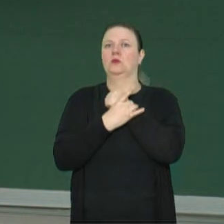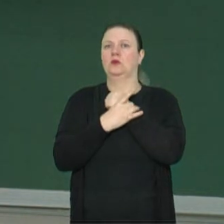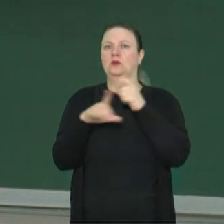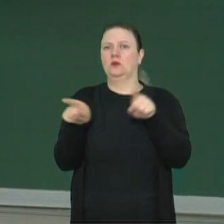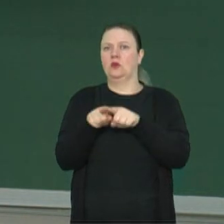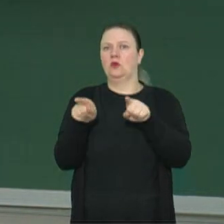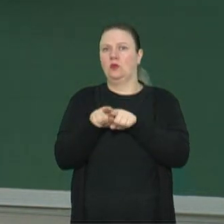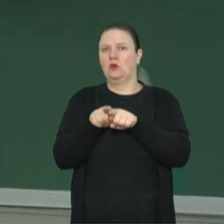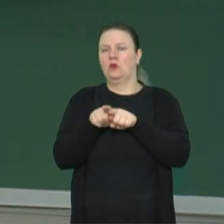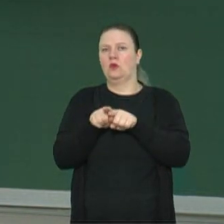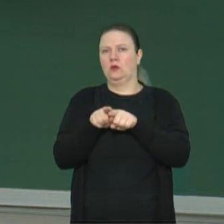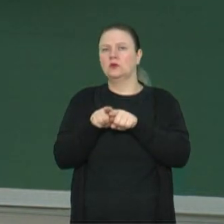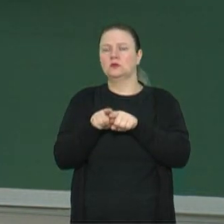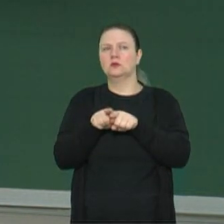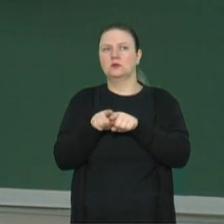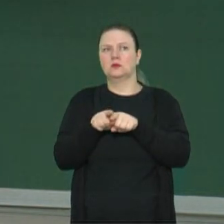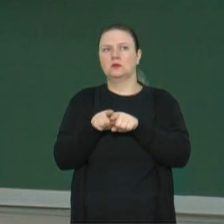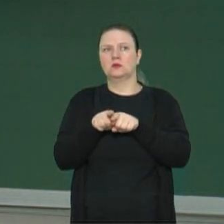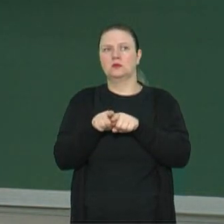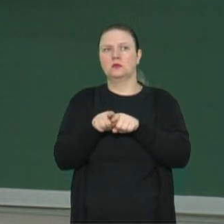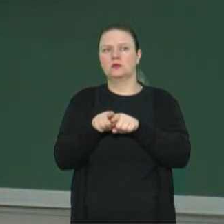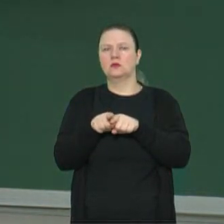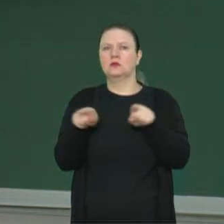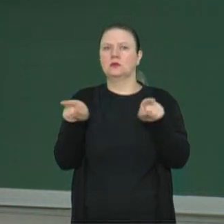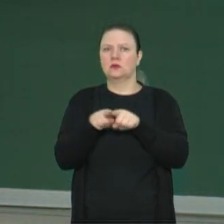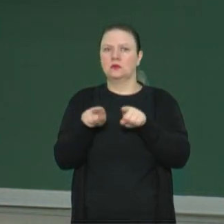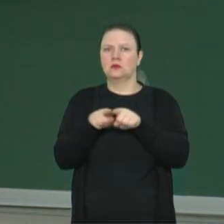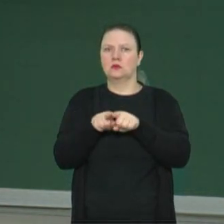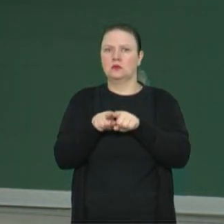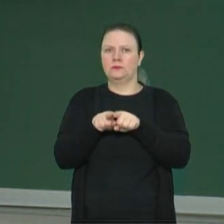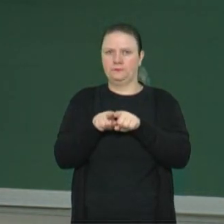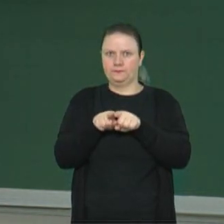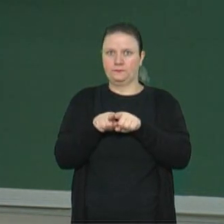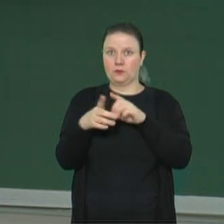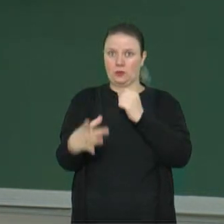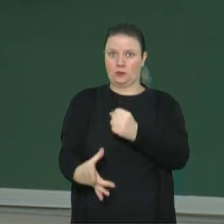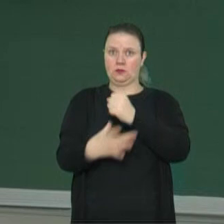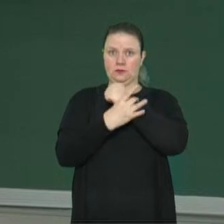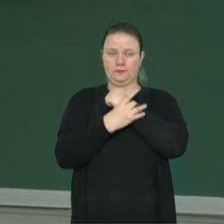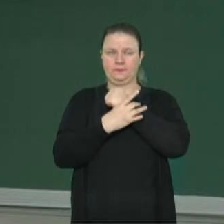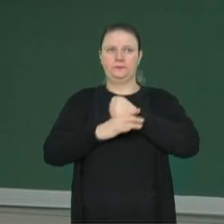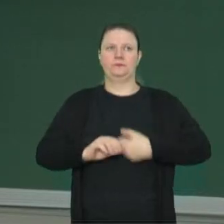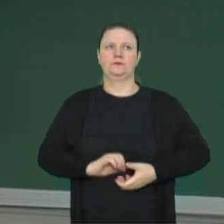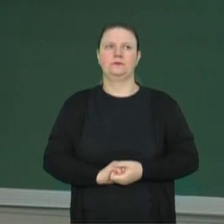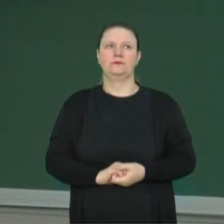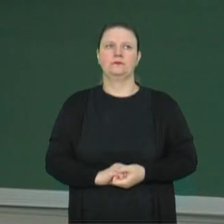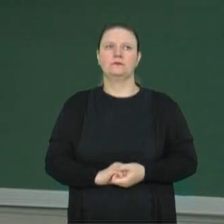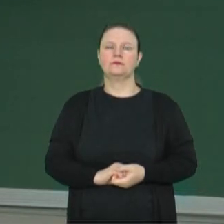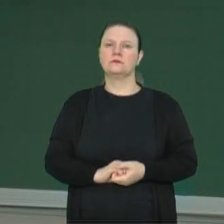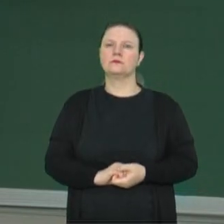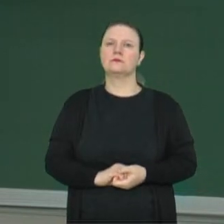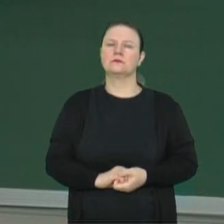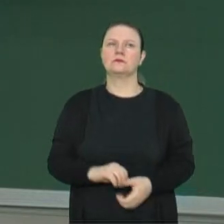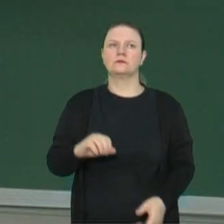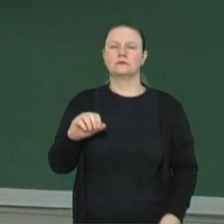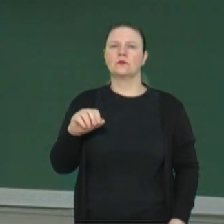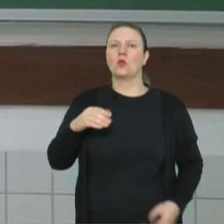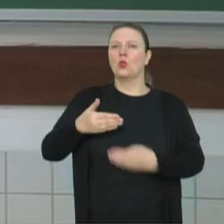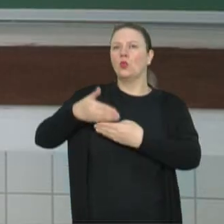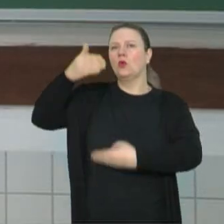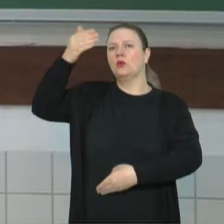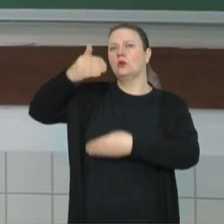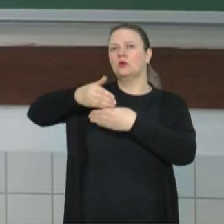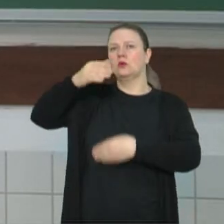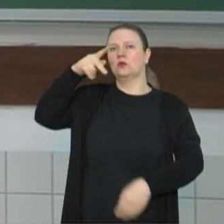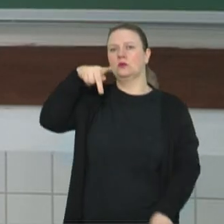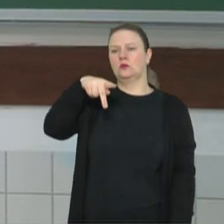dos atletas, né? Então temos aqui um paredão da escalada esportiva. Então esse paredão é